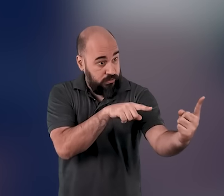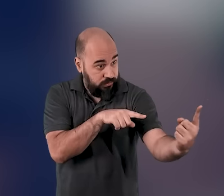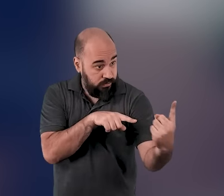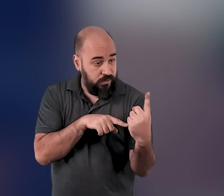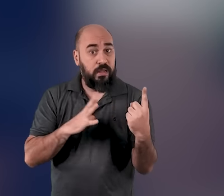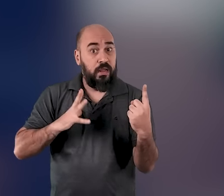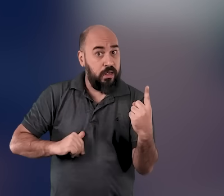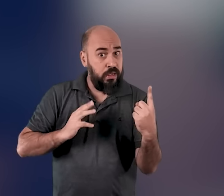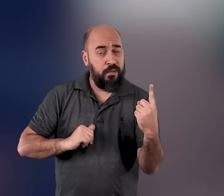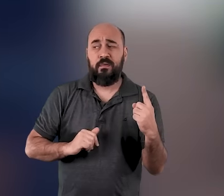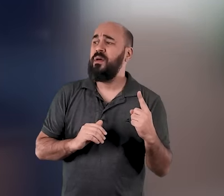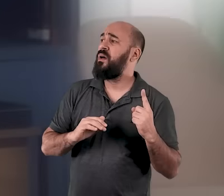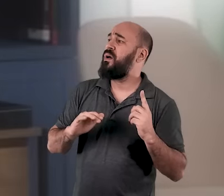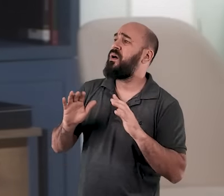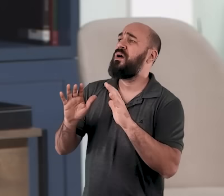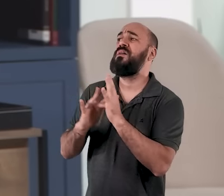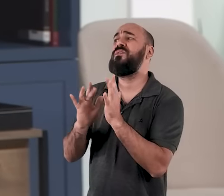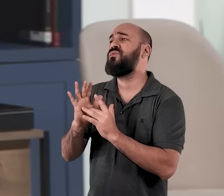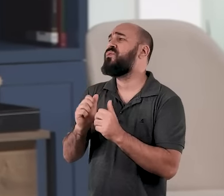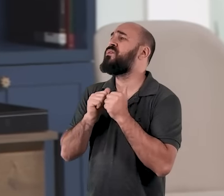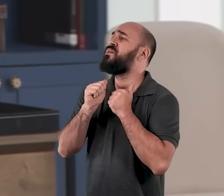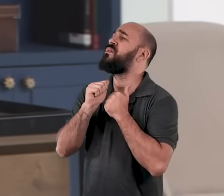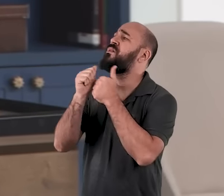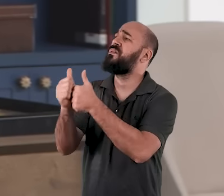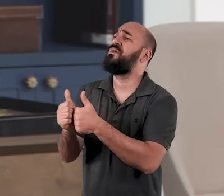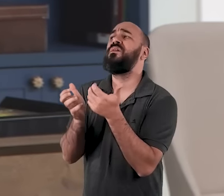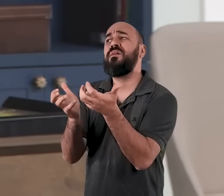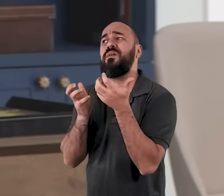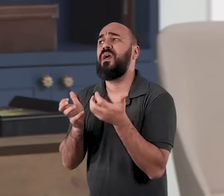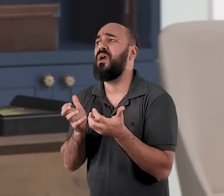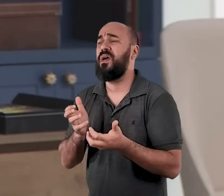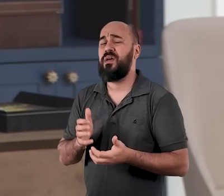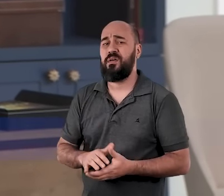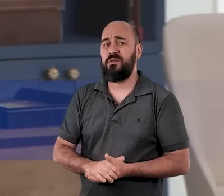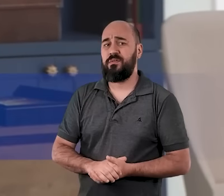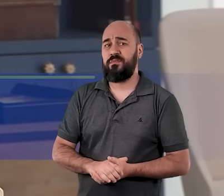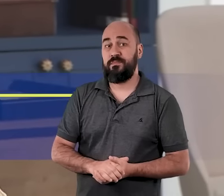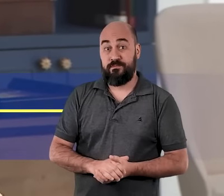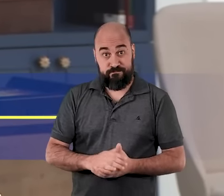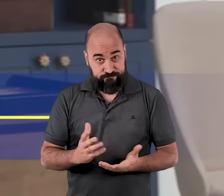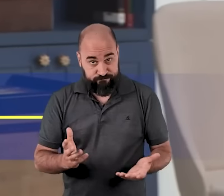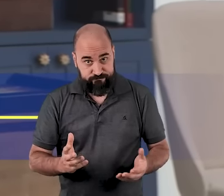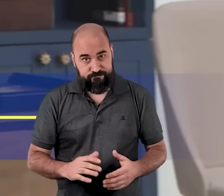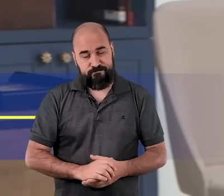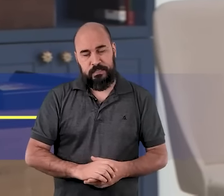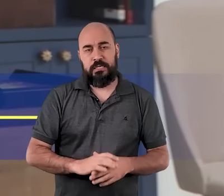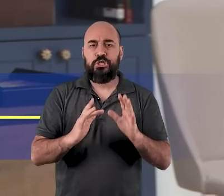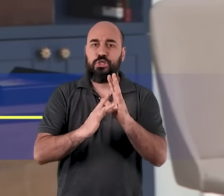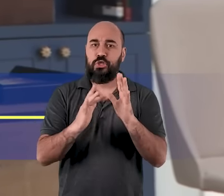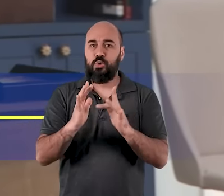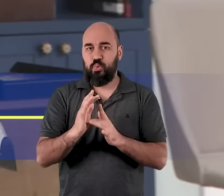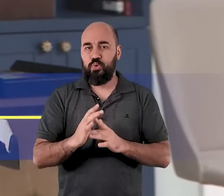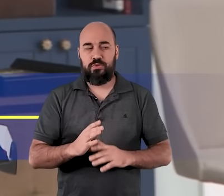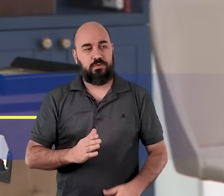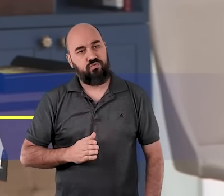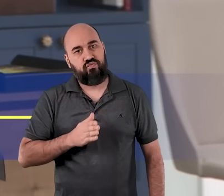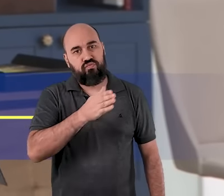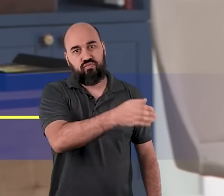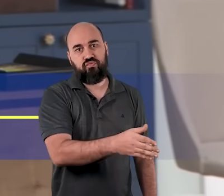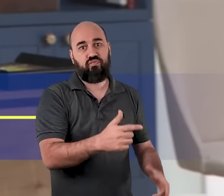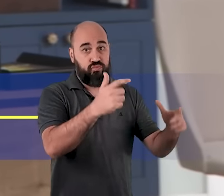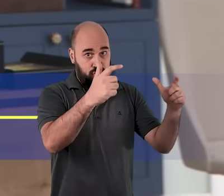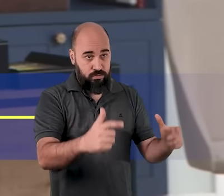com ele. Só para explicar um pouquinho o contexto, Cristo chegou num determinado lugar e se encontrou